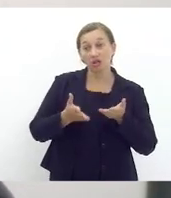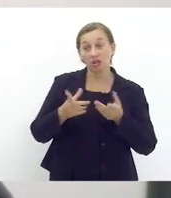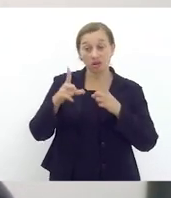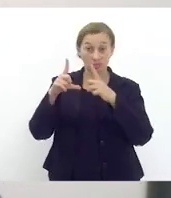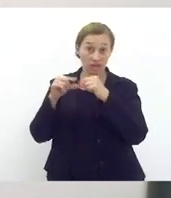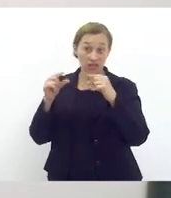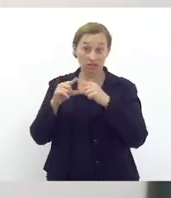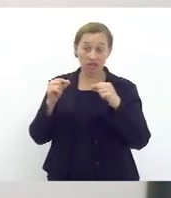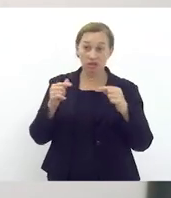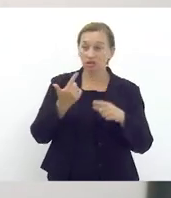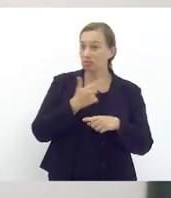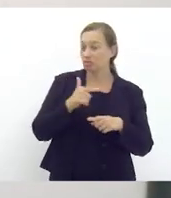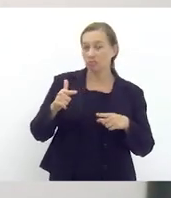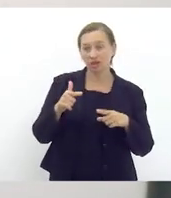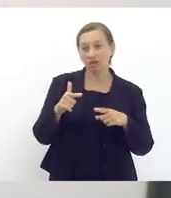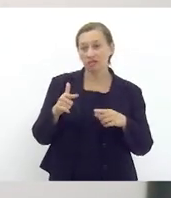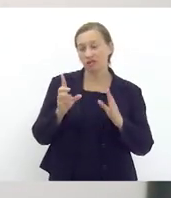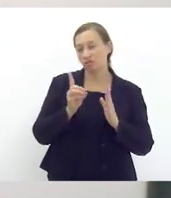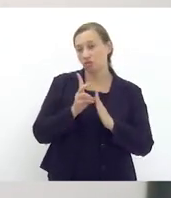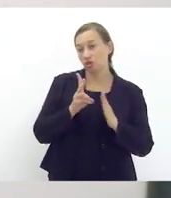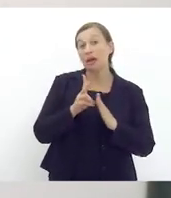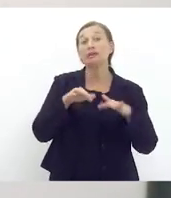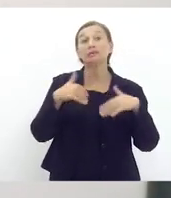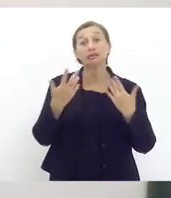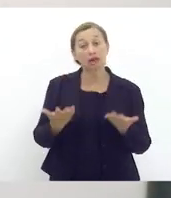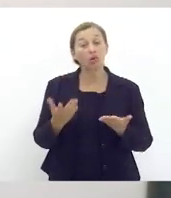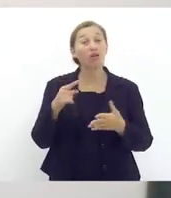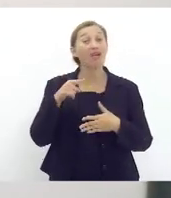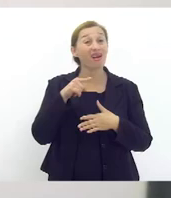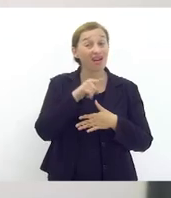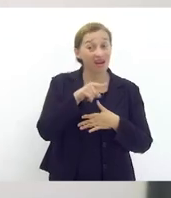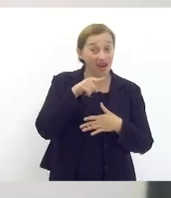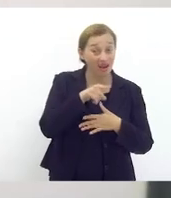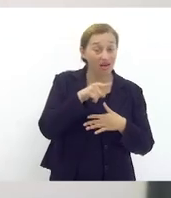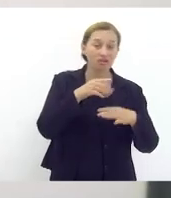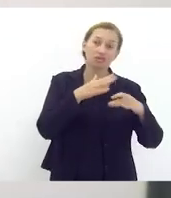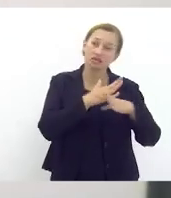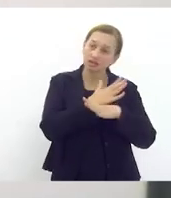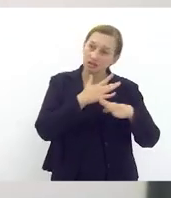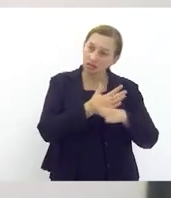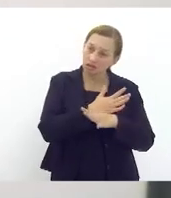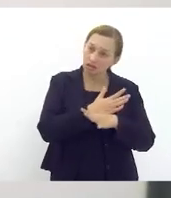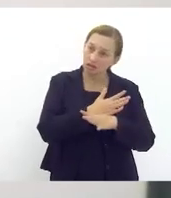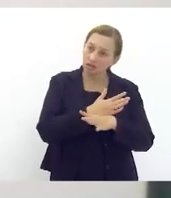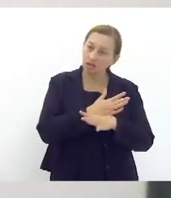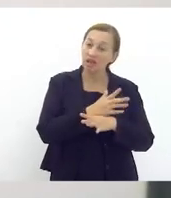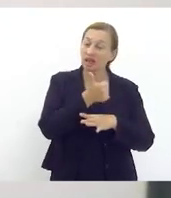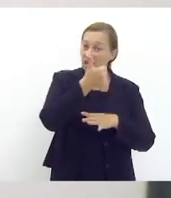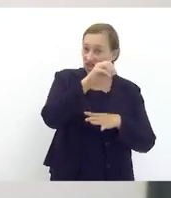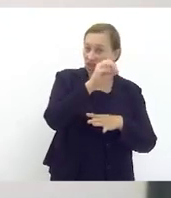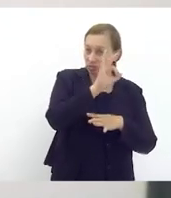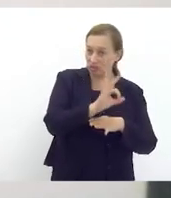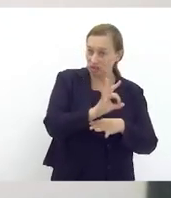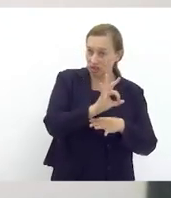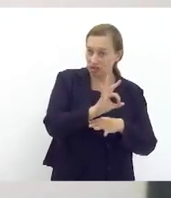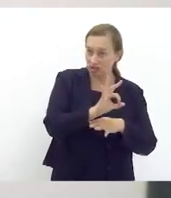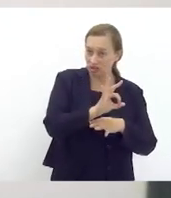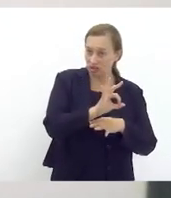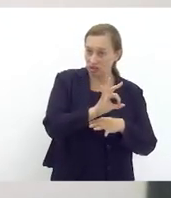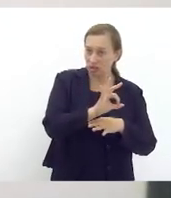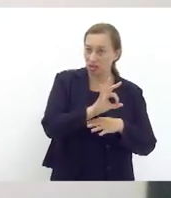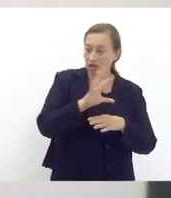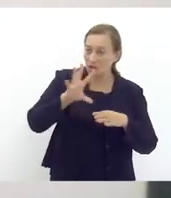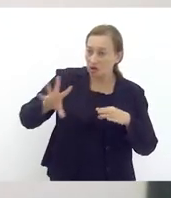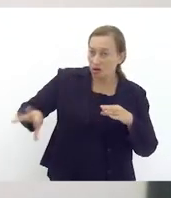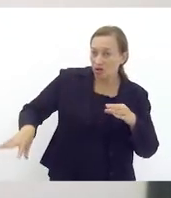não vai ter proponente indígena então lá naquela cidade aqueles 10% vai